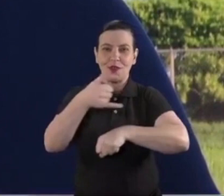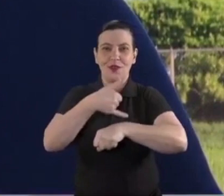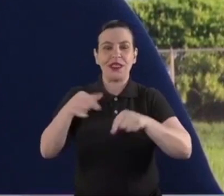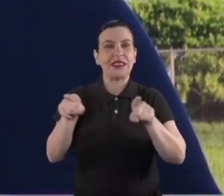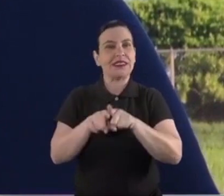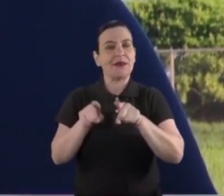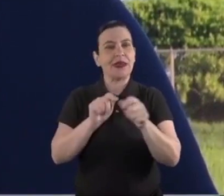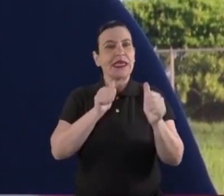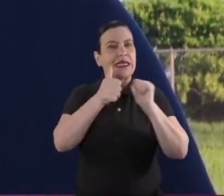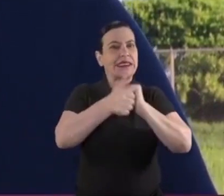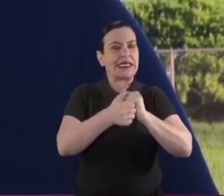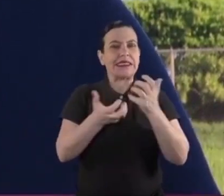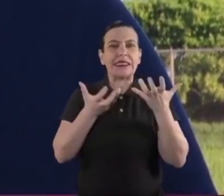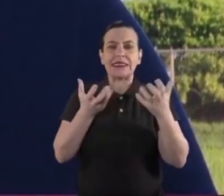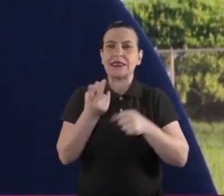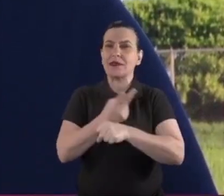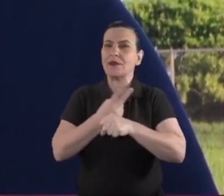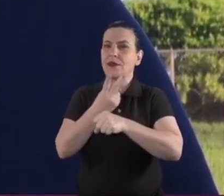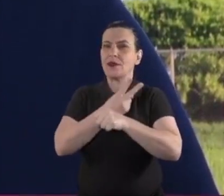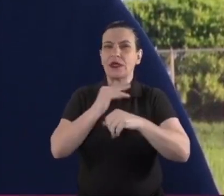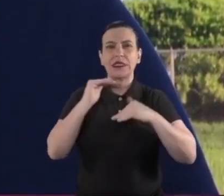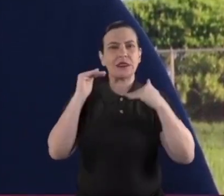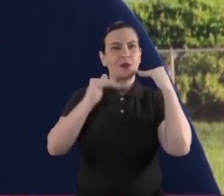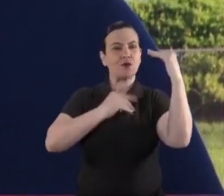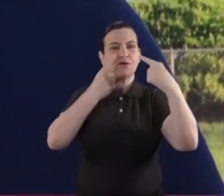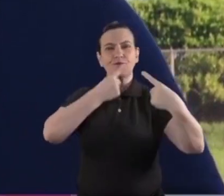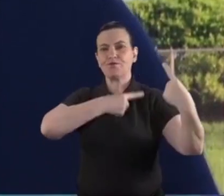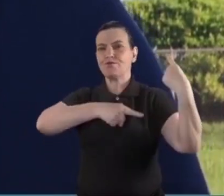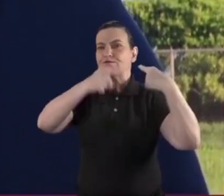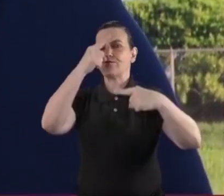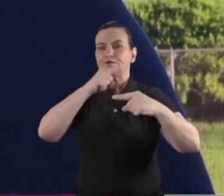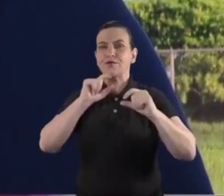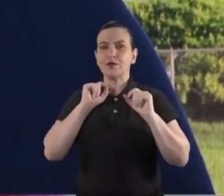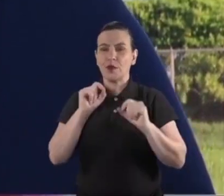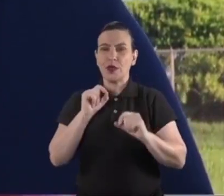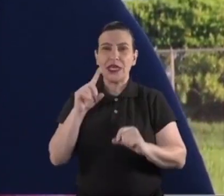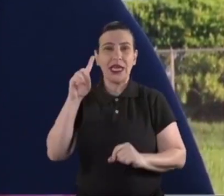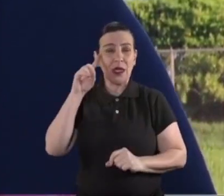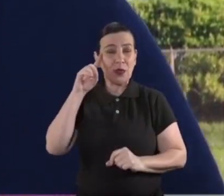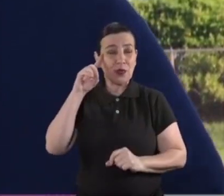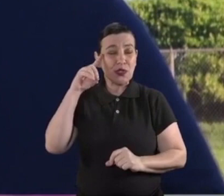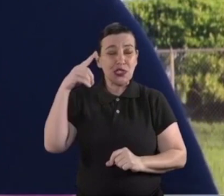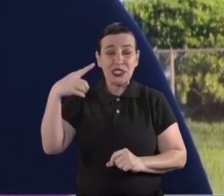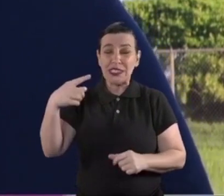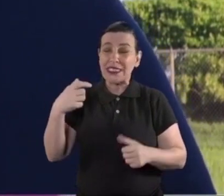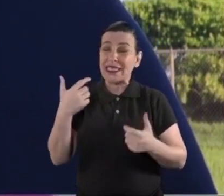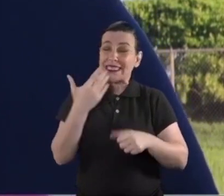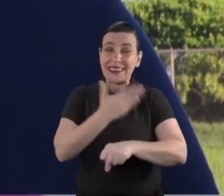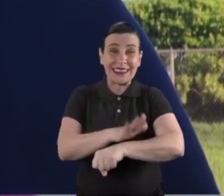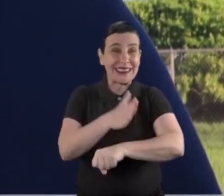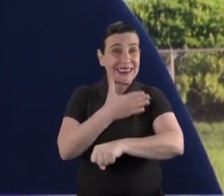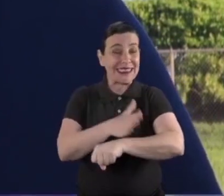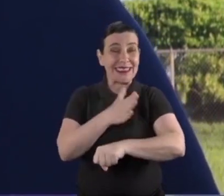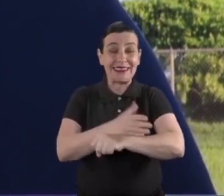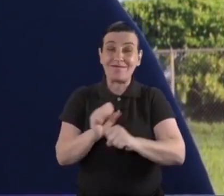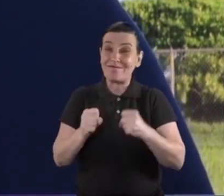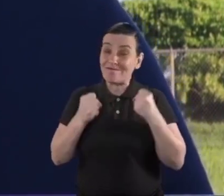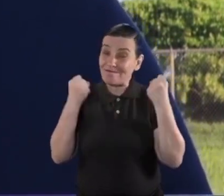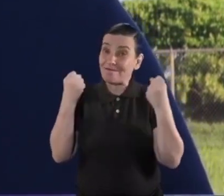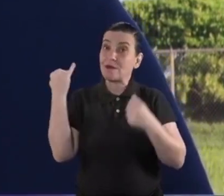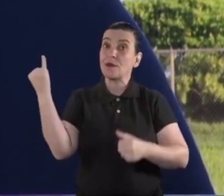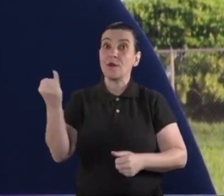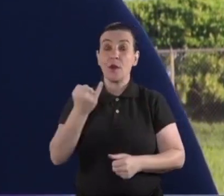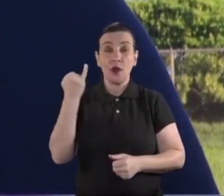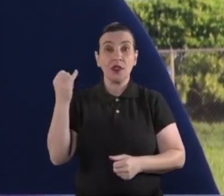que buscam cada vez mais alcançar e superar os seus limites, após um dia de treinos intensos e de muita dedicação, é